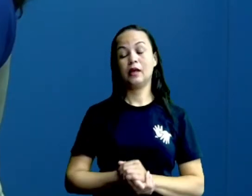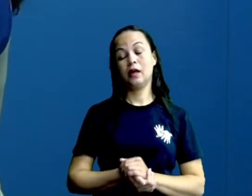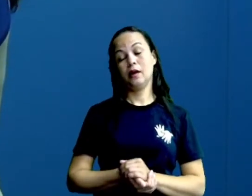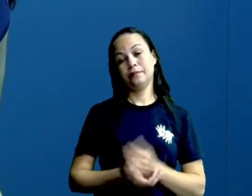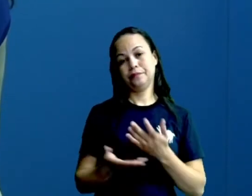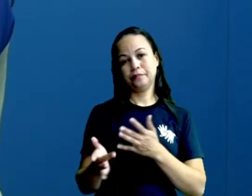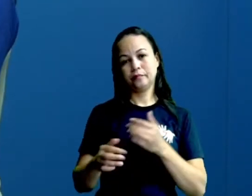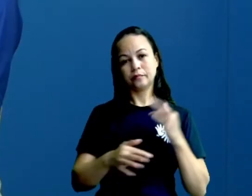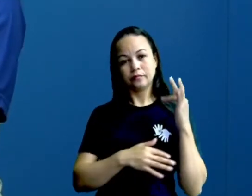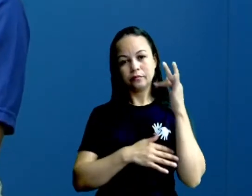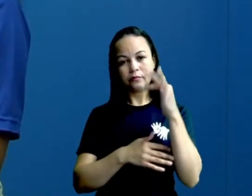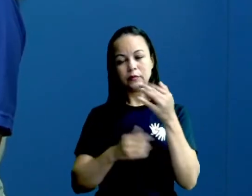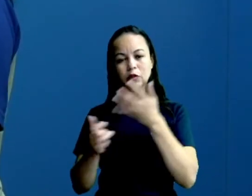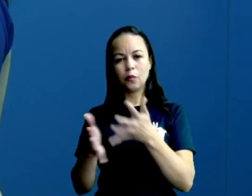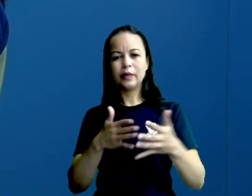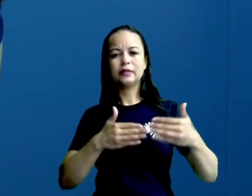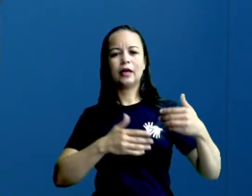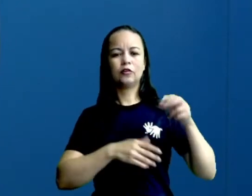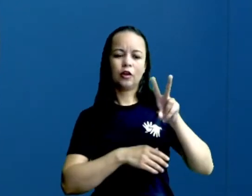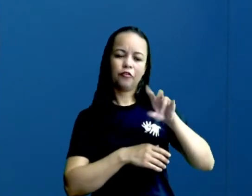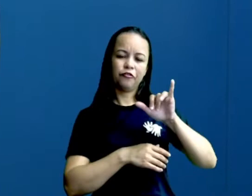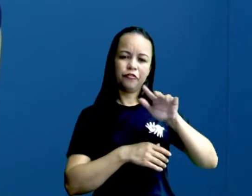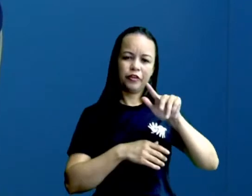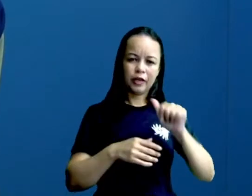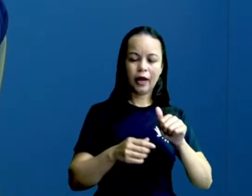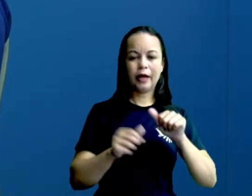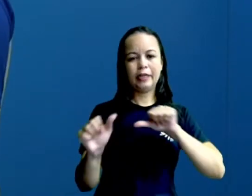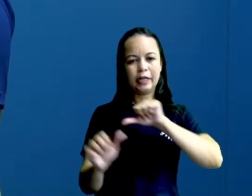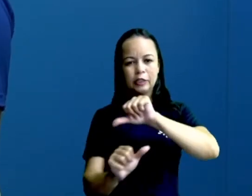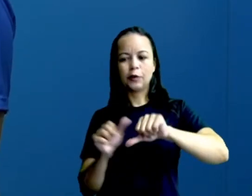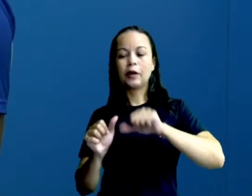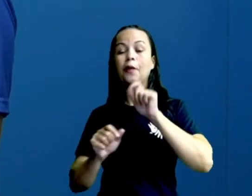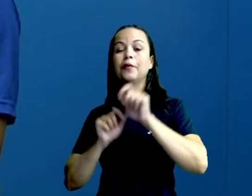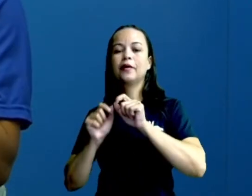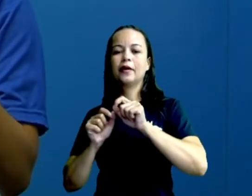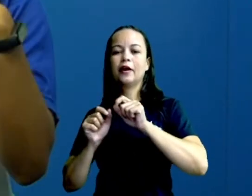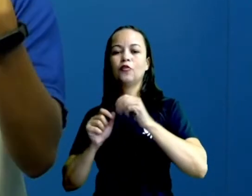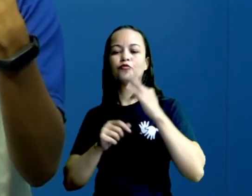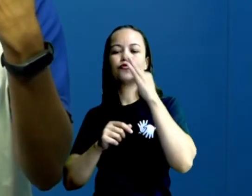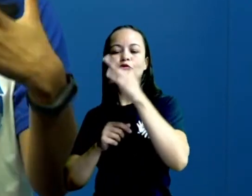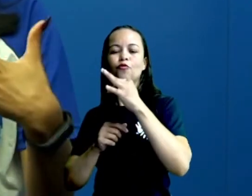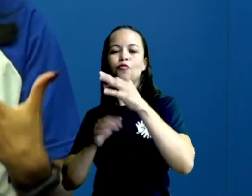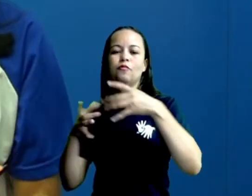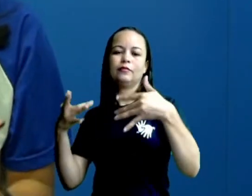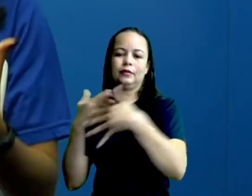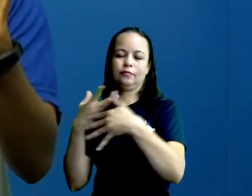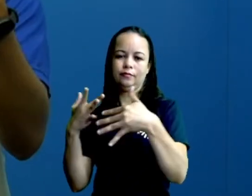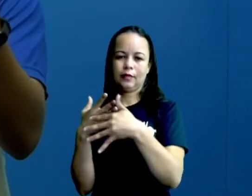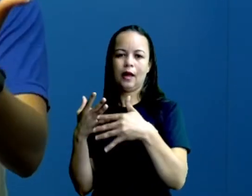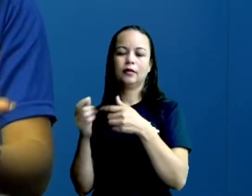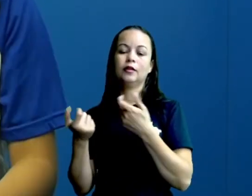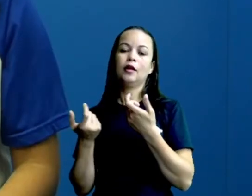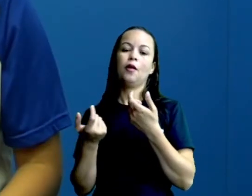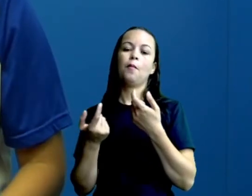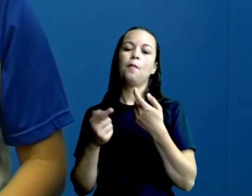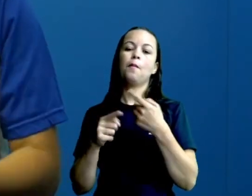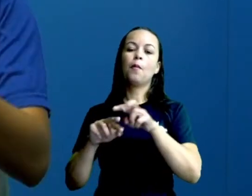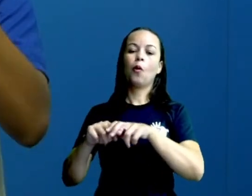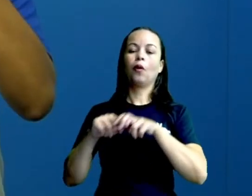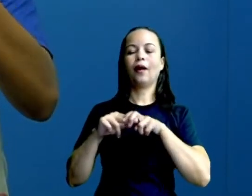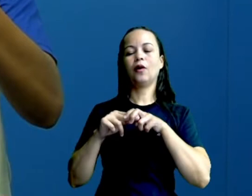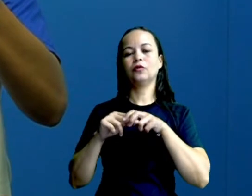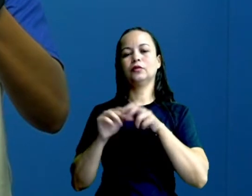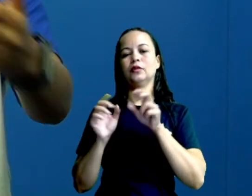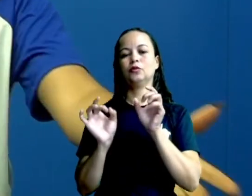tornando povoados, vilas e tudo mais, iriam se tornar cidades, por conta justamente do